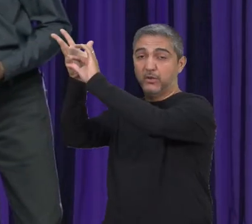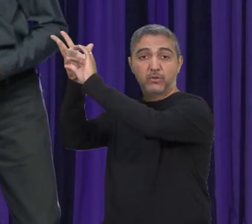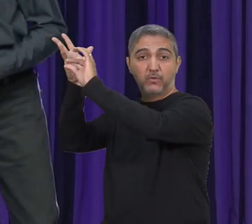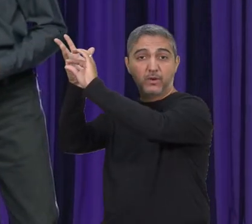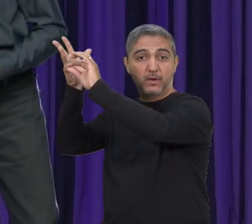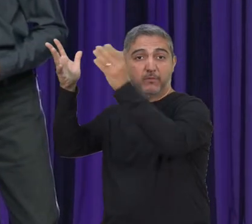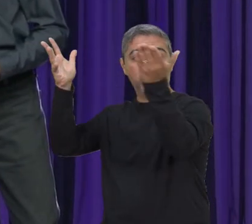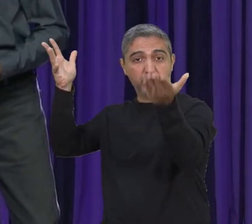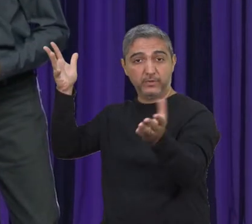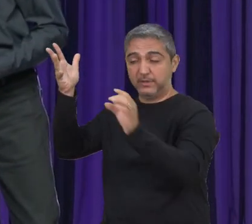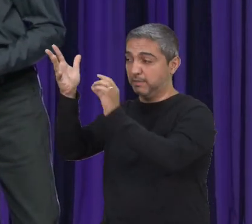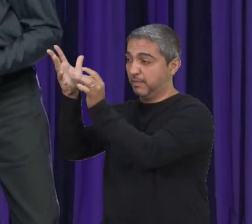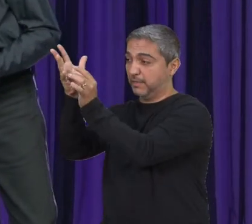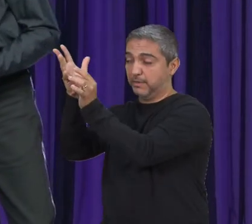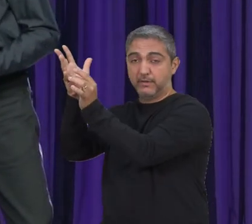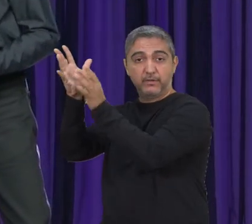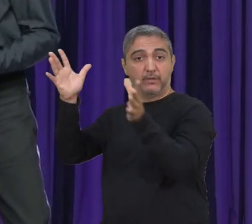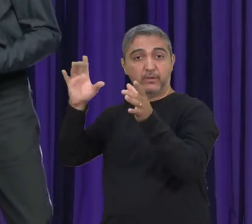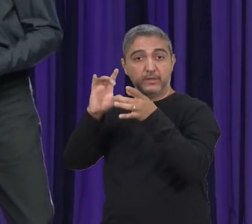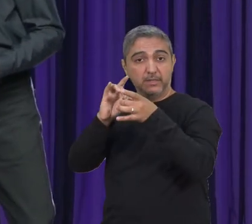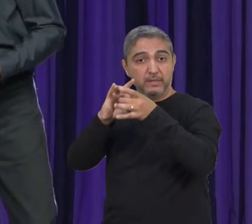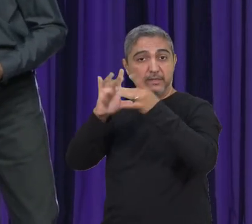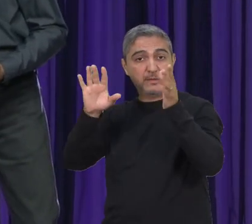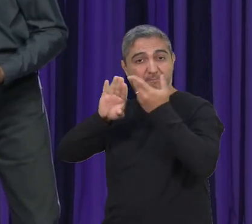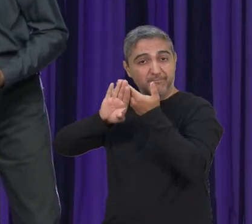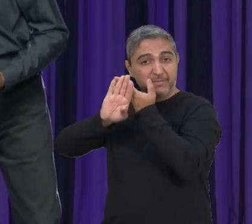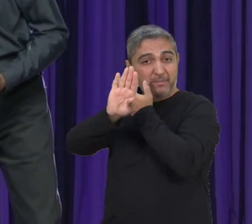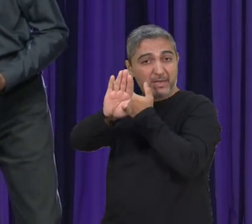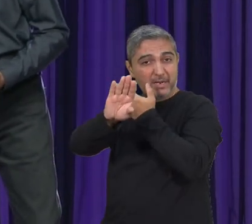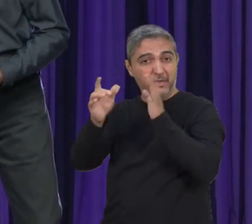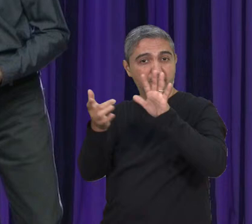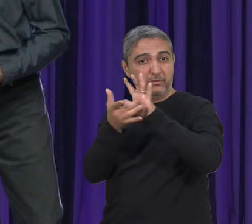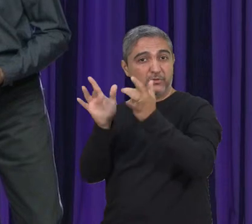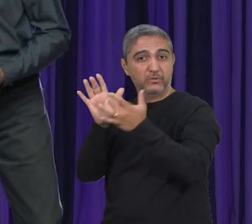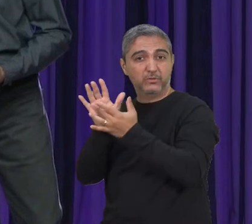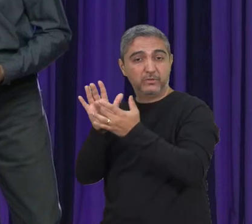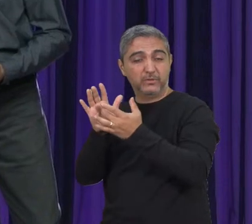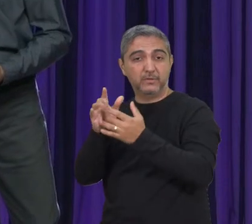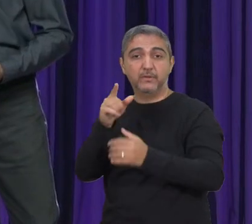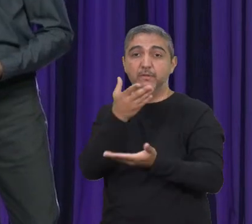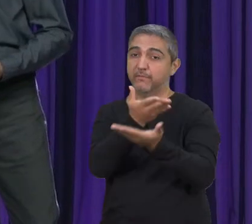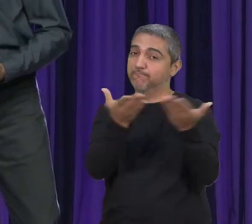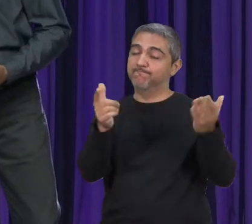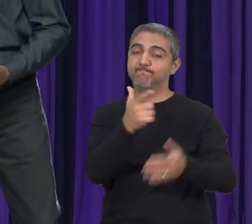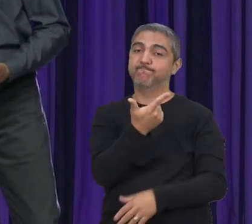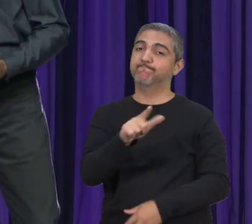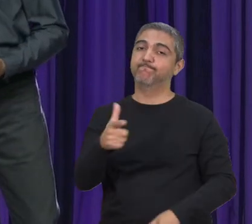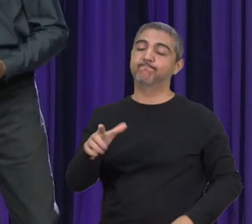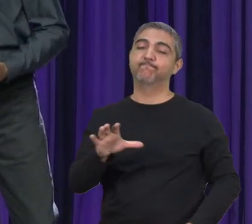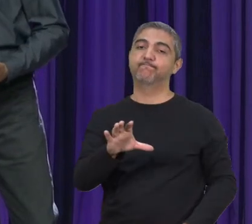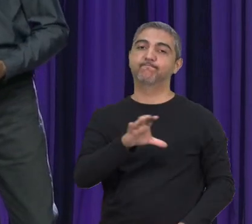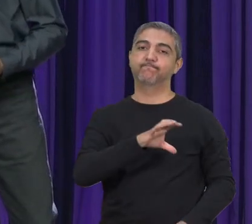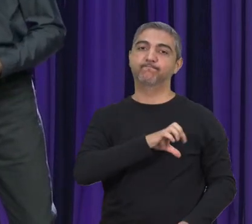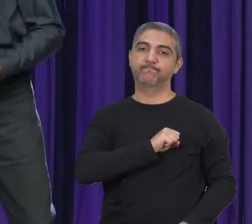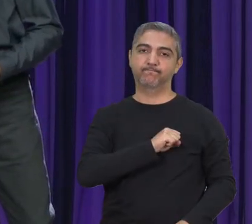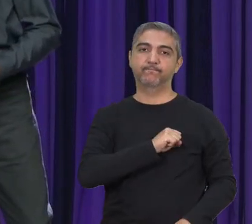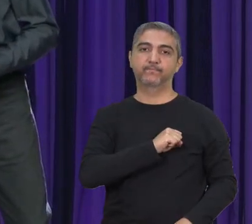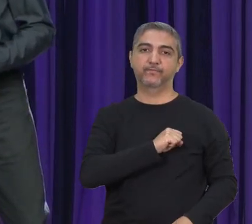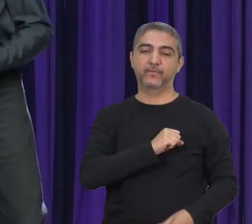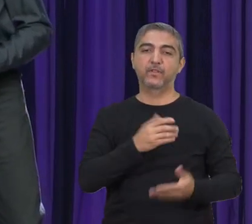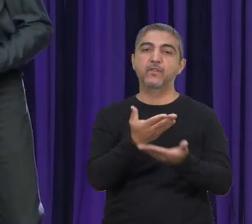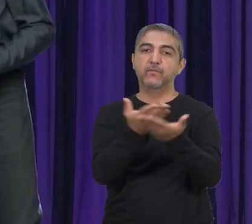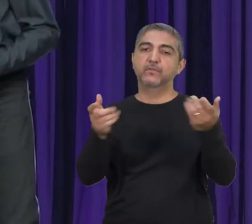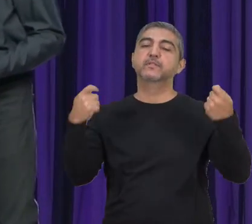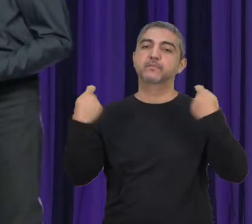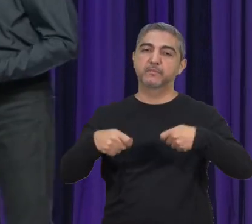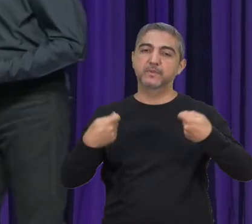ama. É o que Jesus disse. Entenda isso. Você precisa estar ligado a Jesus